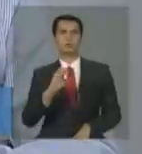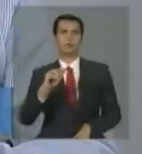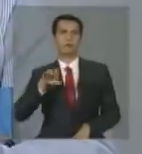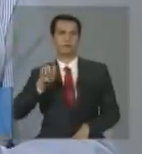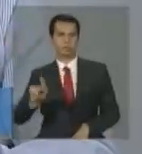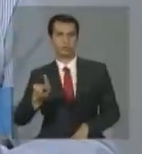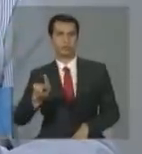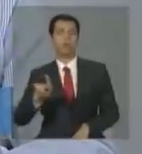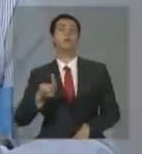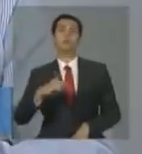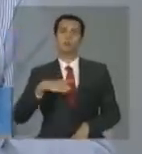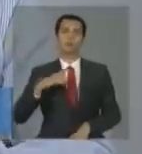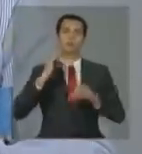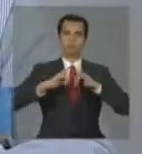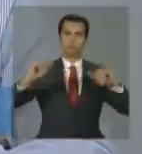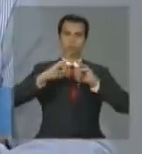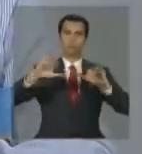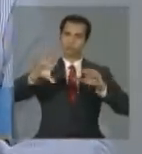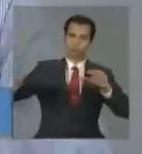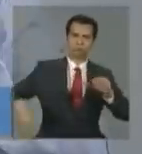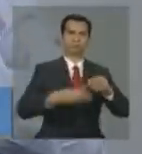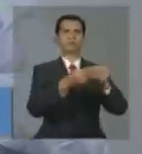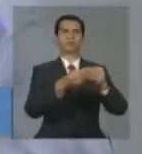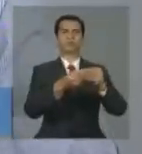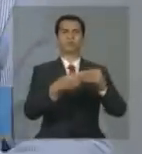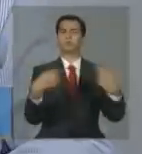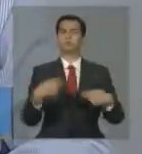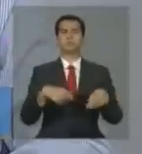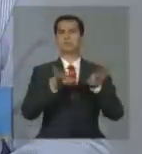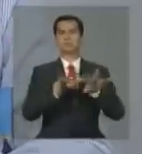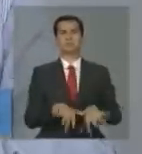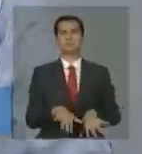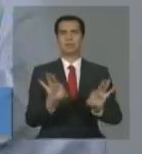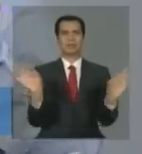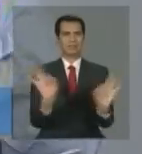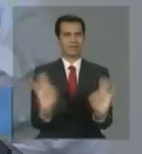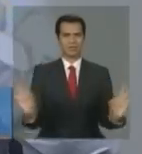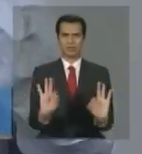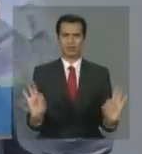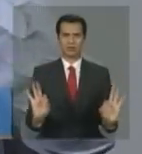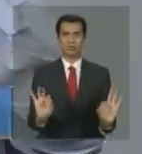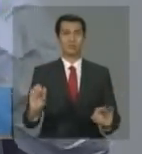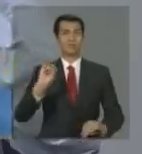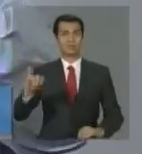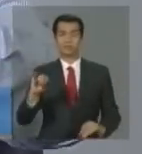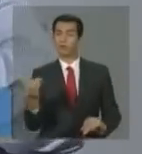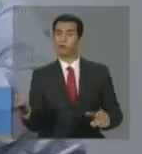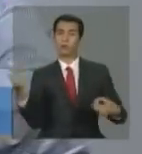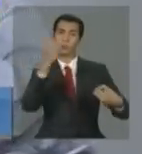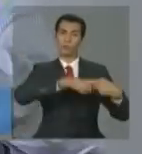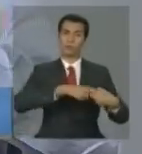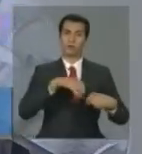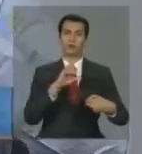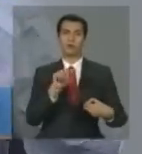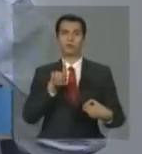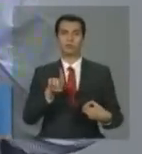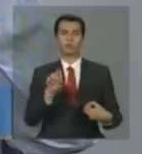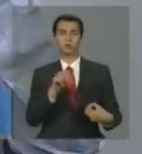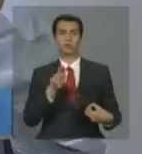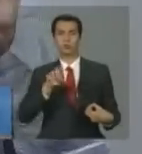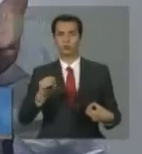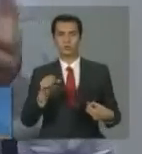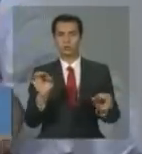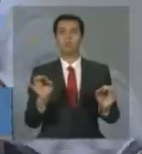informações cadastrais do usuário e ele não precisa digitar mais nada. Se esse usuário não estiver cadastrado no CadSuas, ele vai ter que digitar